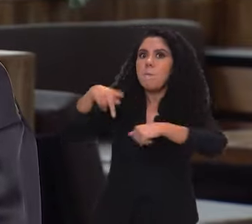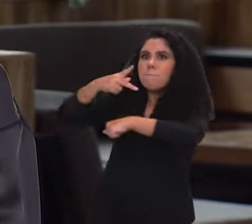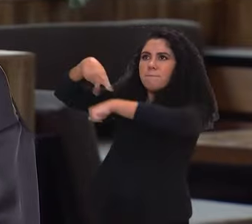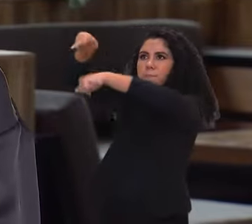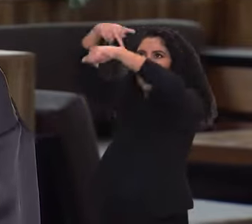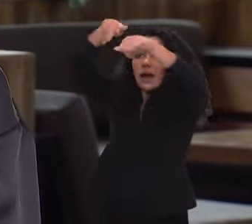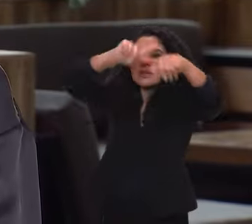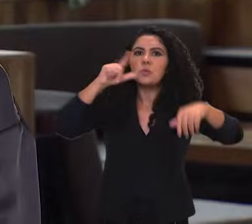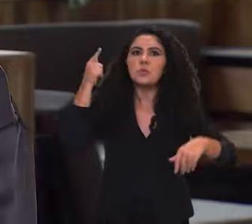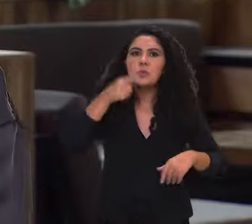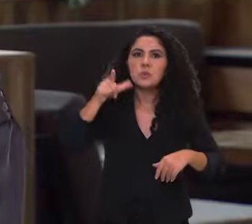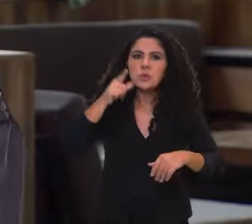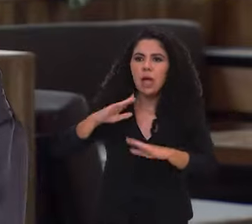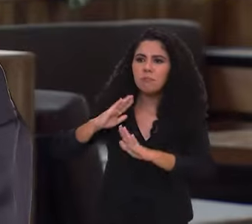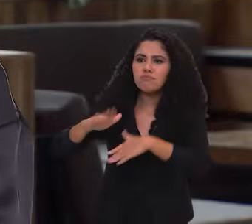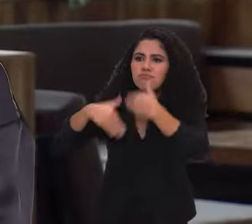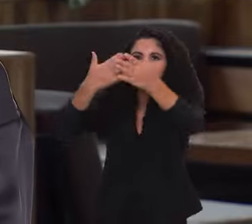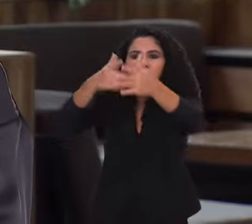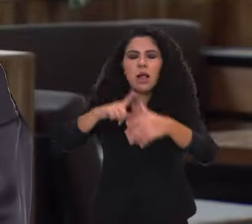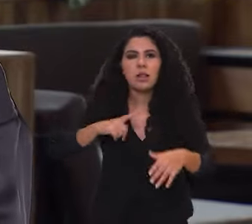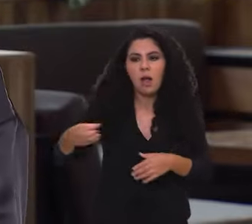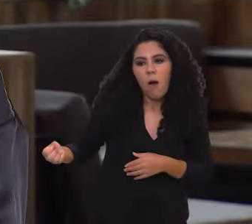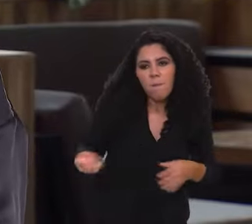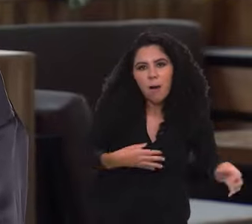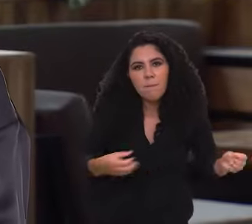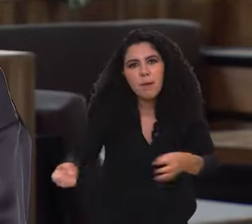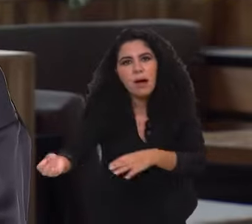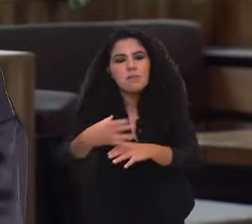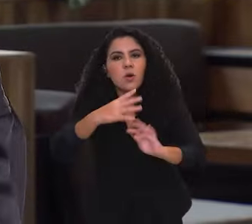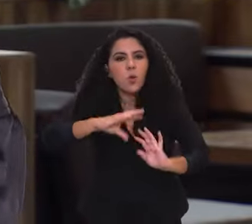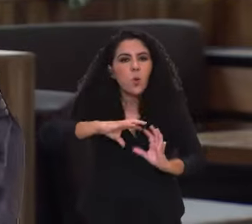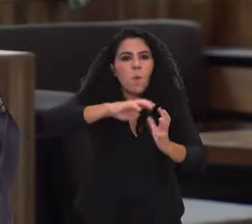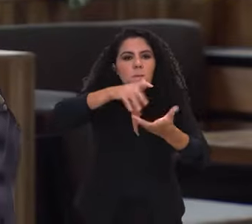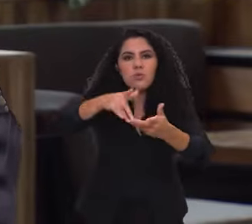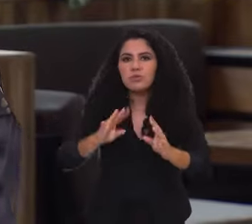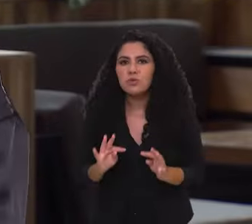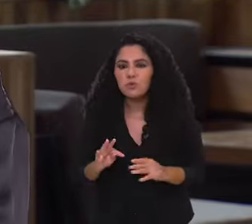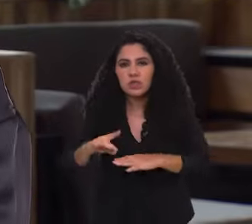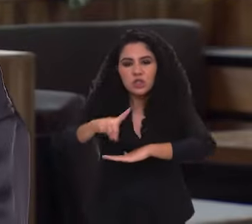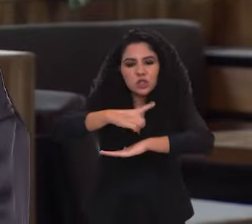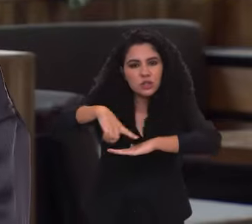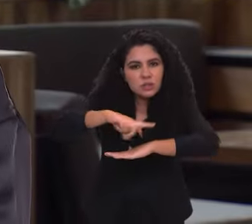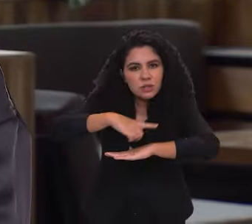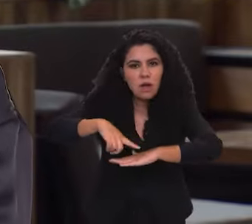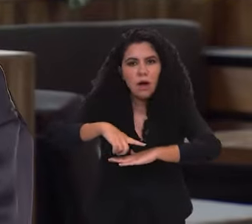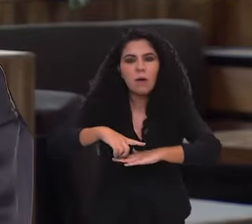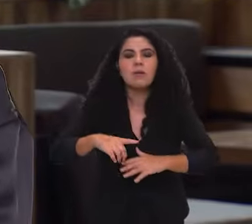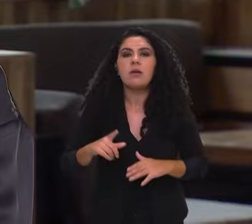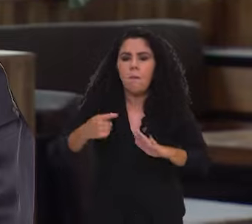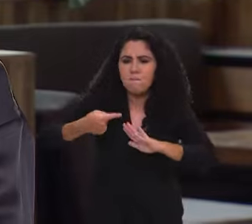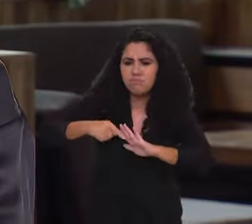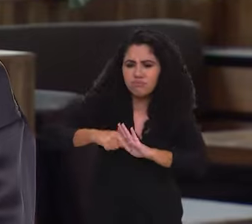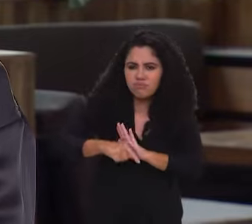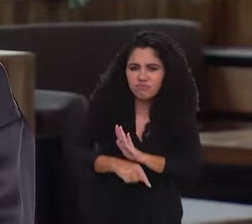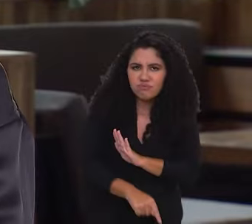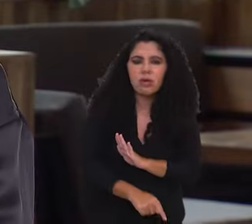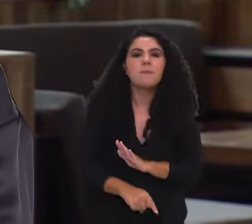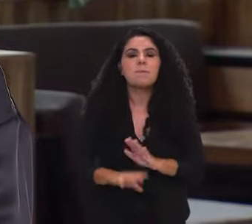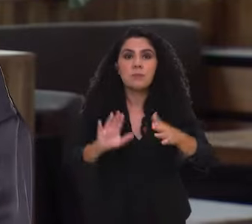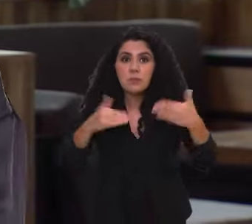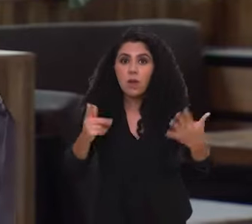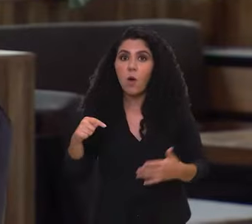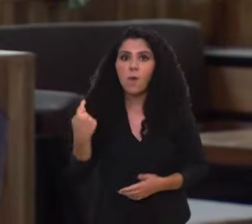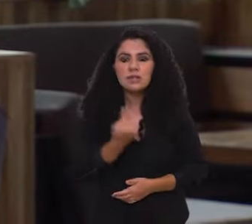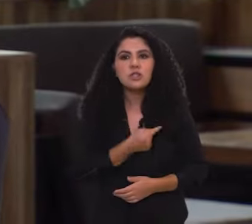eles conseguem avançar nisso, na inovação, no mundo digital. A globalização trouxe isso, mas isso hoje está mais intenso. Então, a